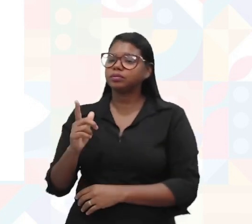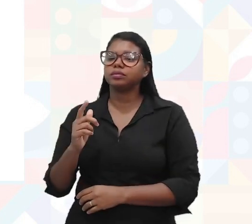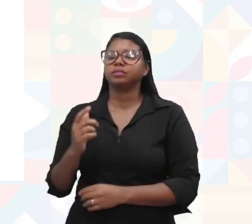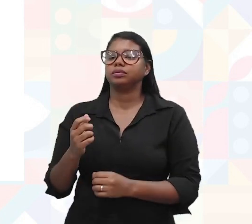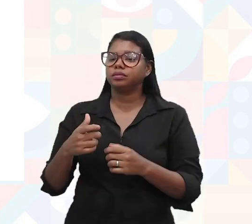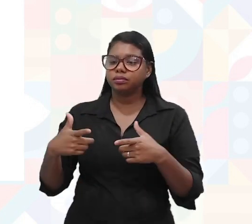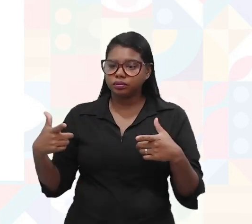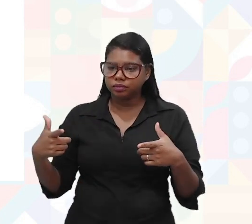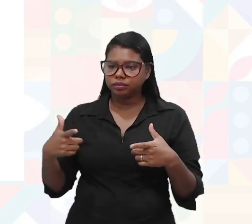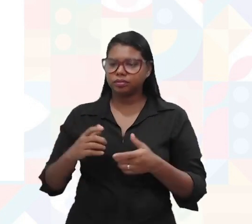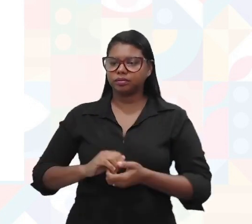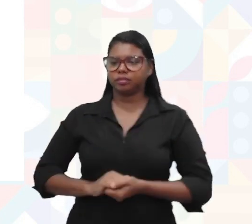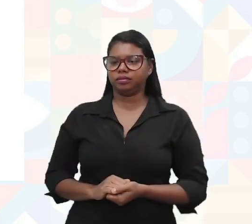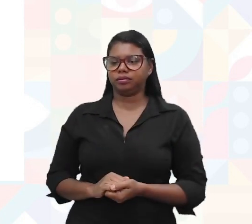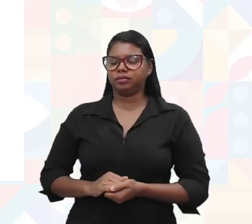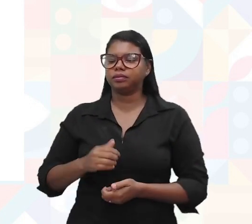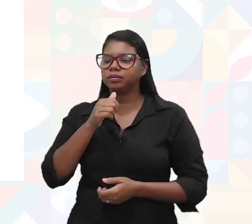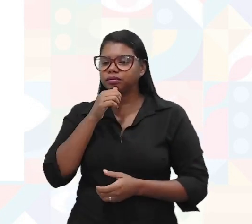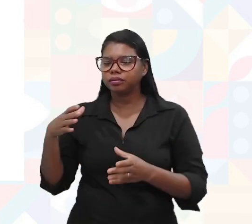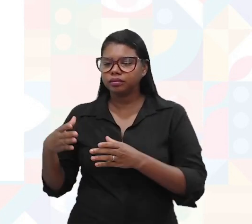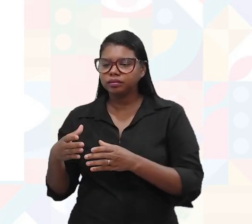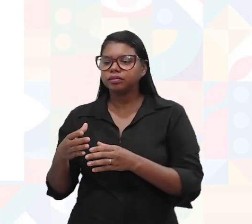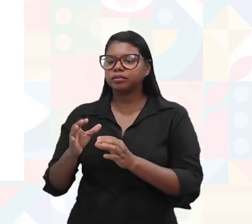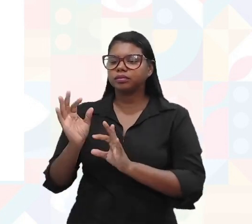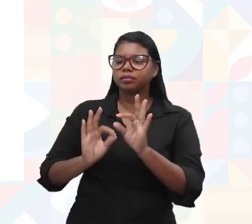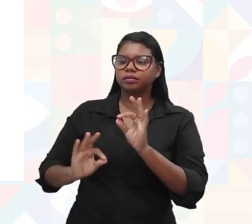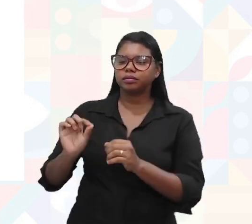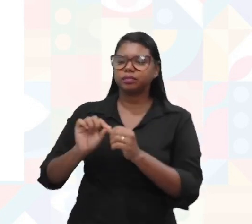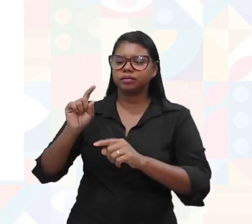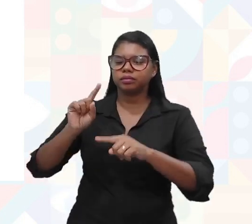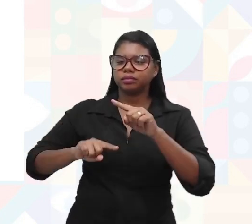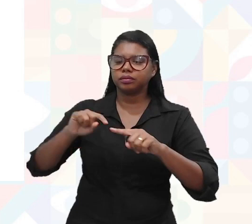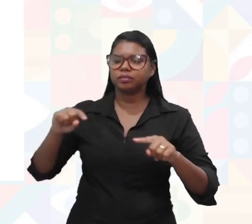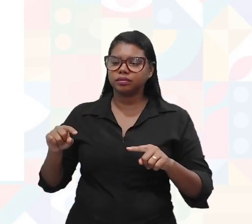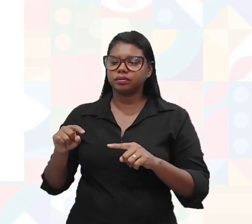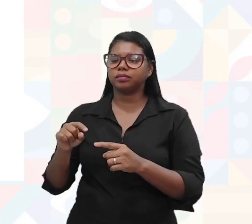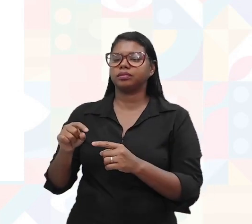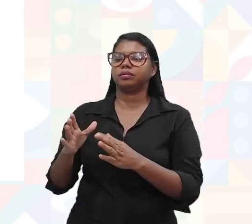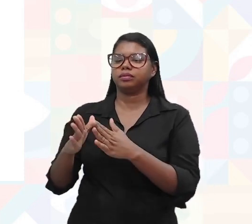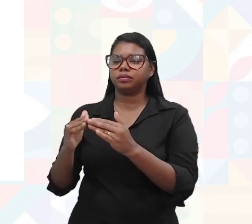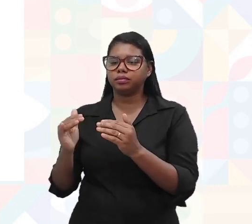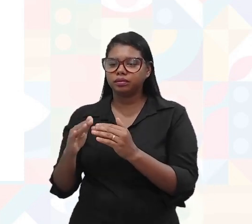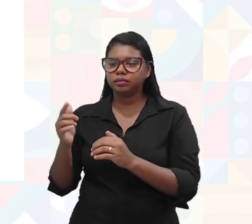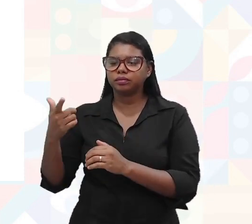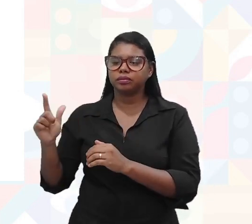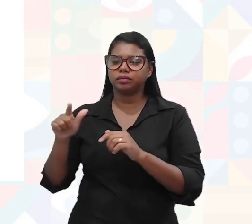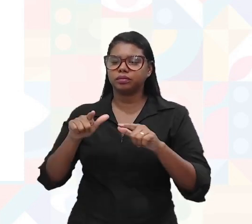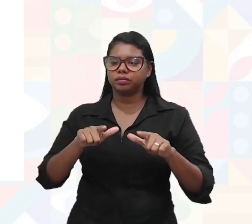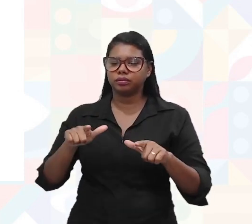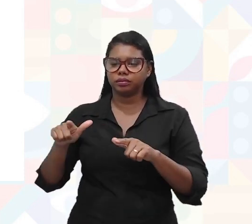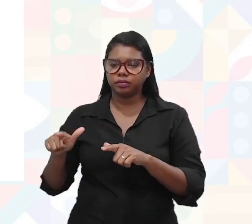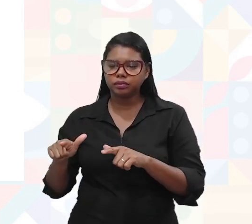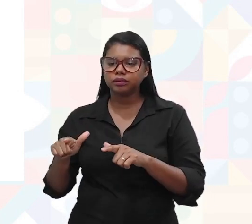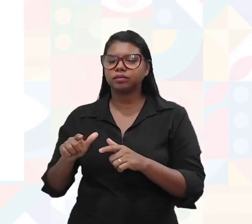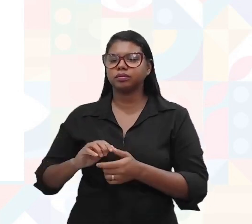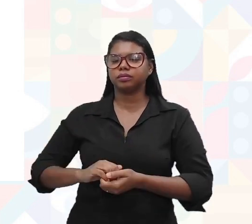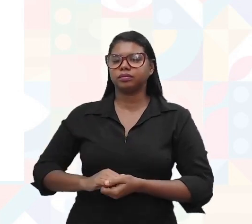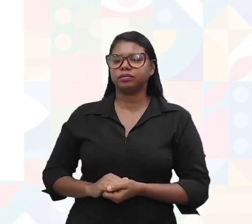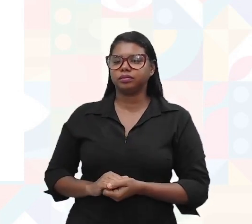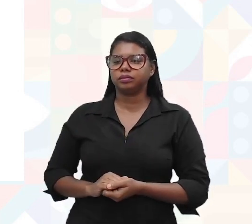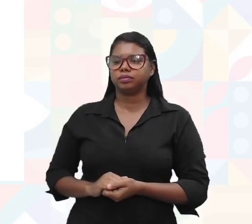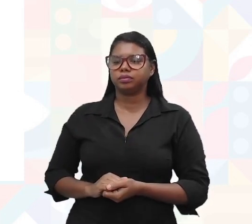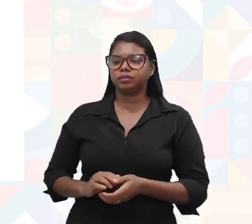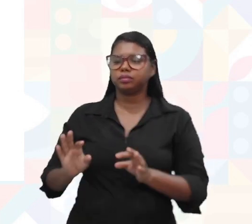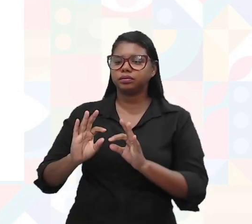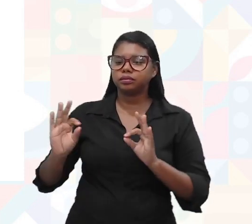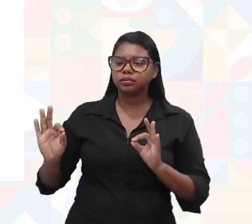muito grande. Geralmente eram produtos que eram encomendados, né, principalmente por pessoas de classes mais abastadas, né,